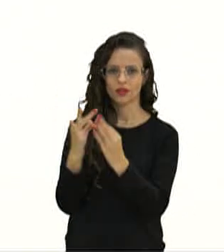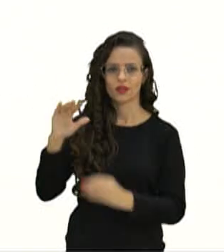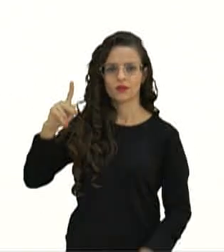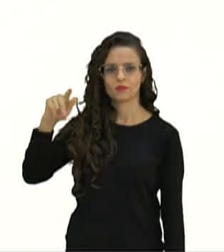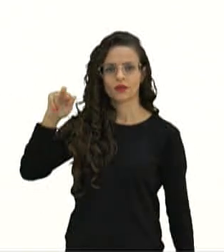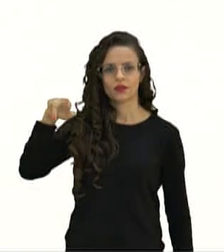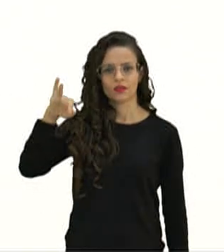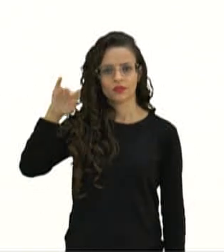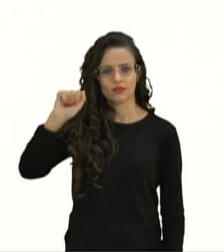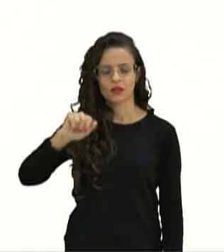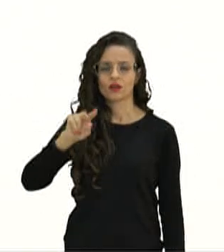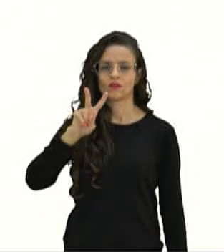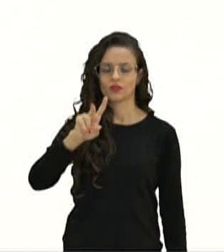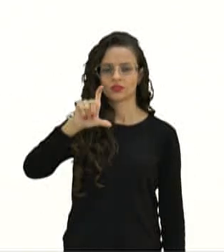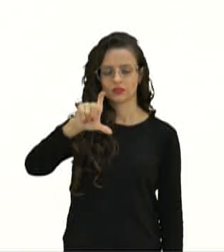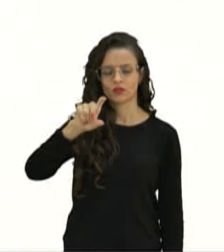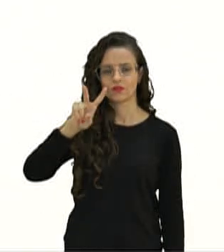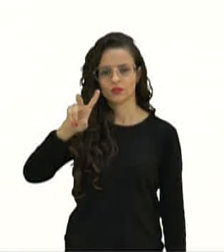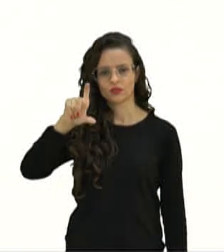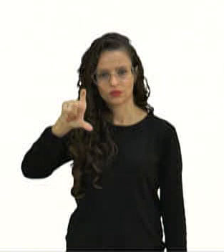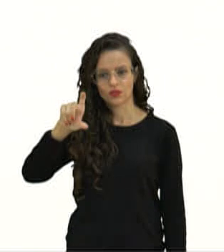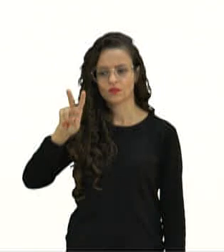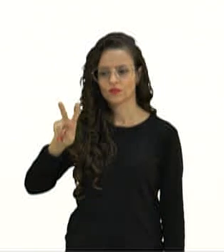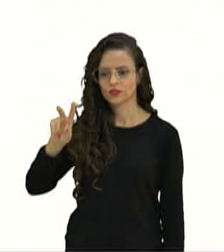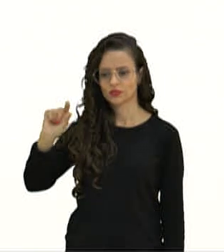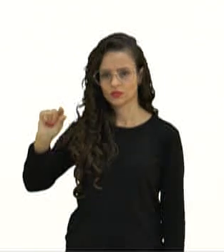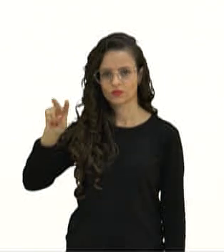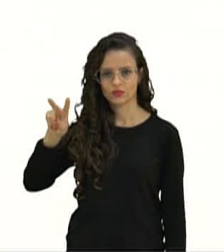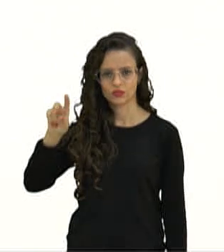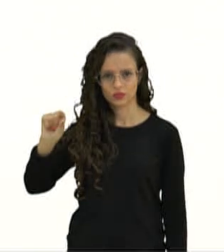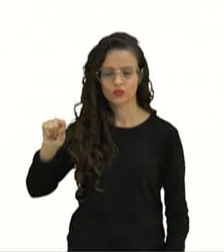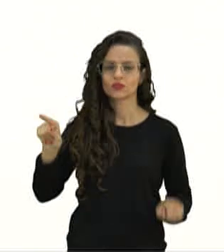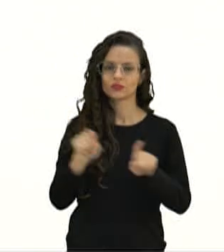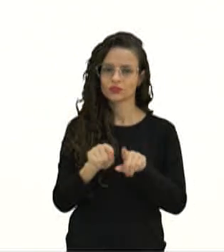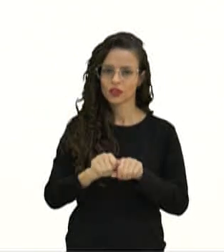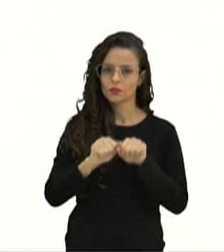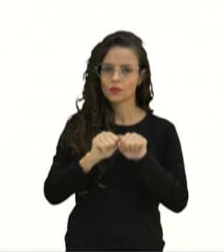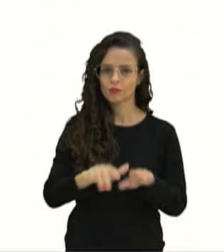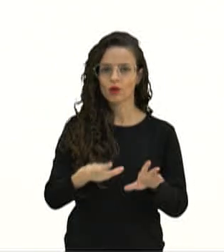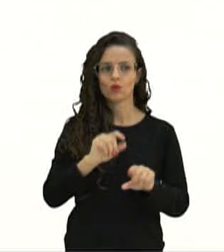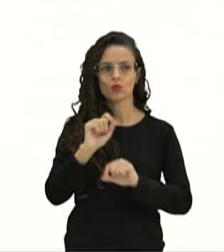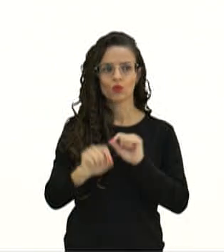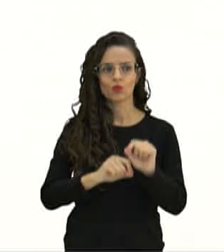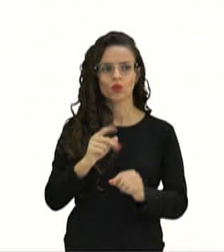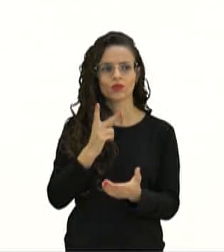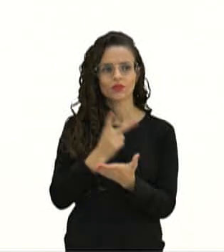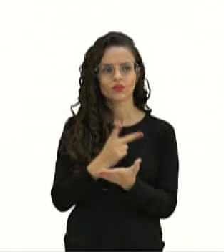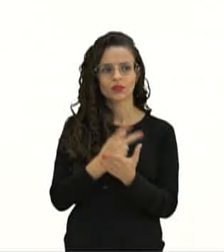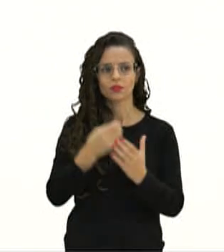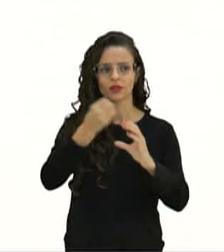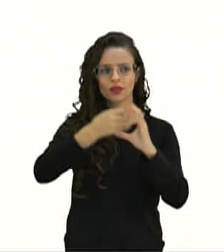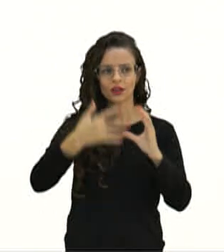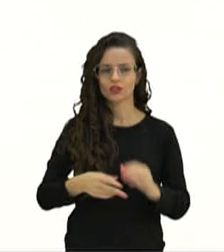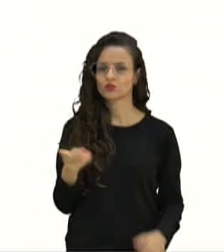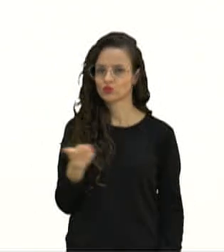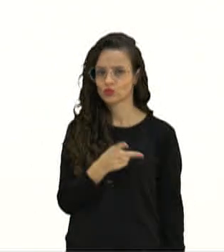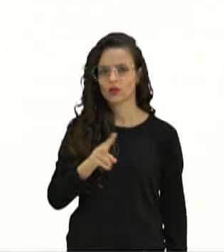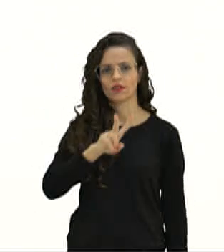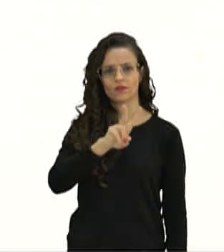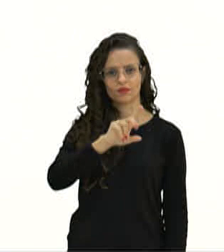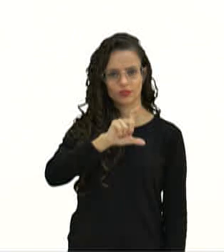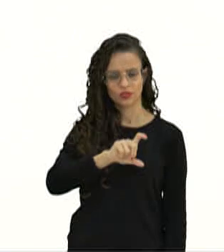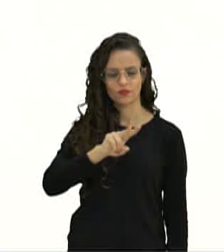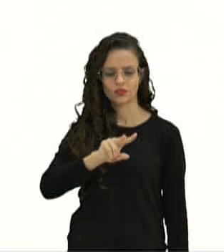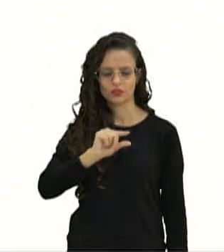ó, Vzão, Vzão, Vzinho, Vzinho. Originaram sempre seres com características dos dois,